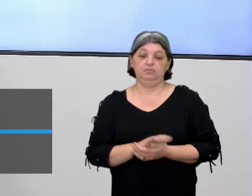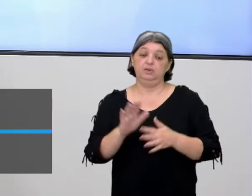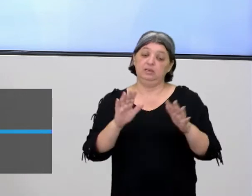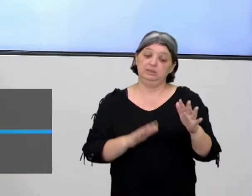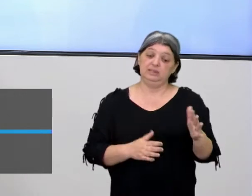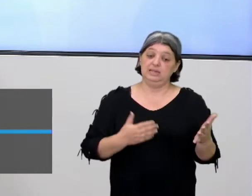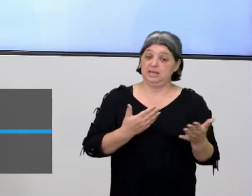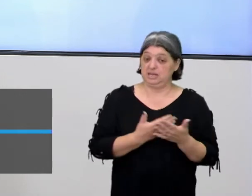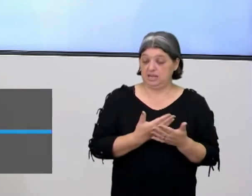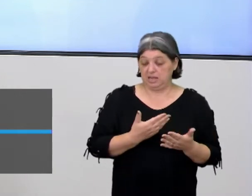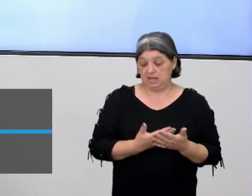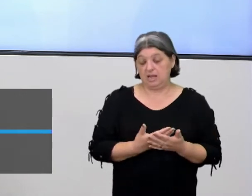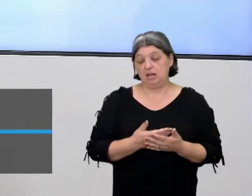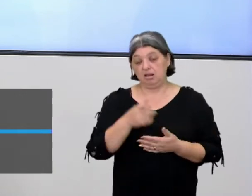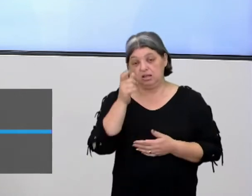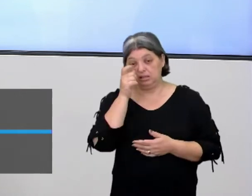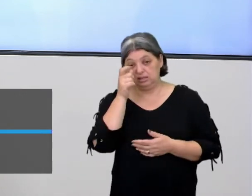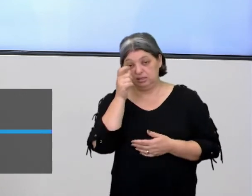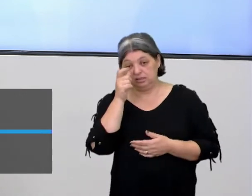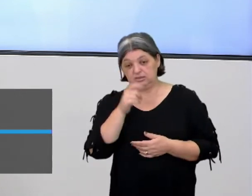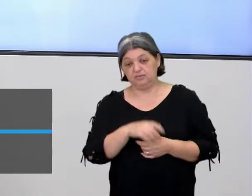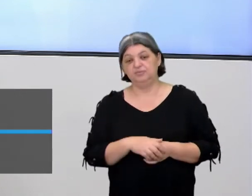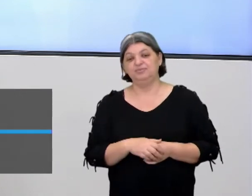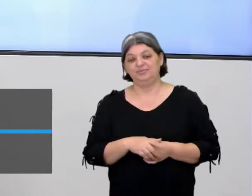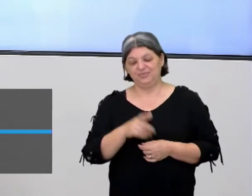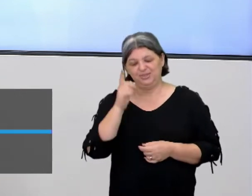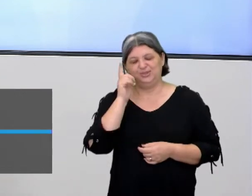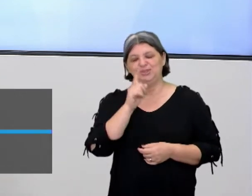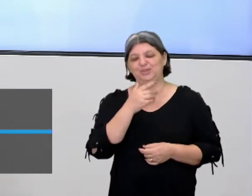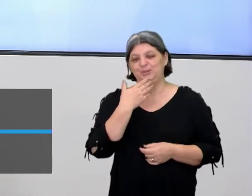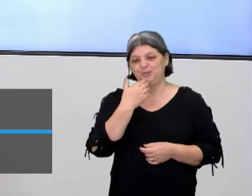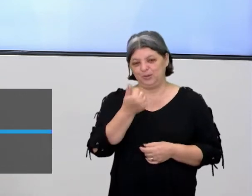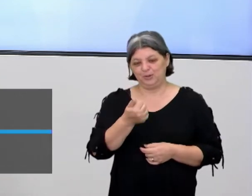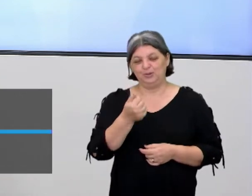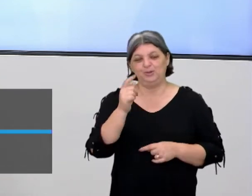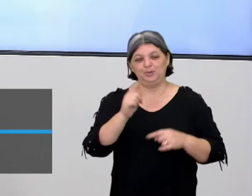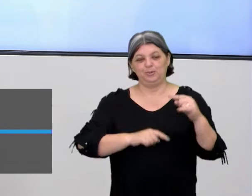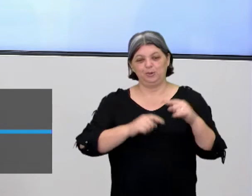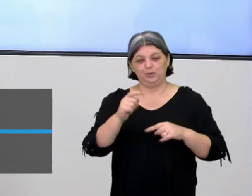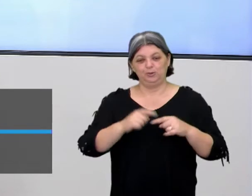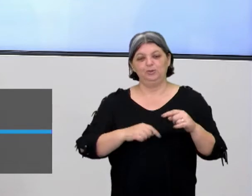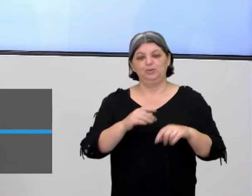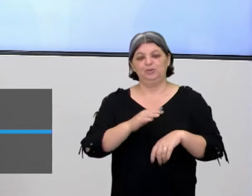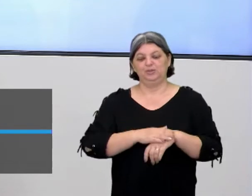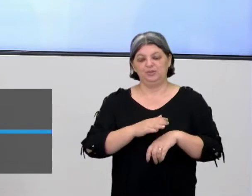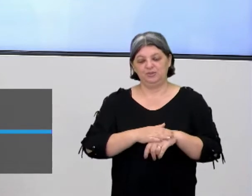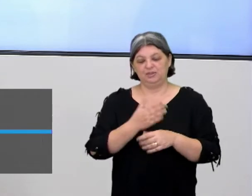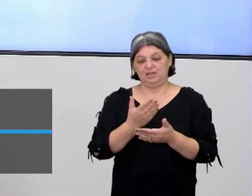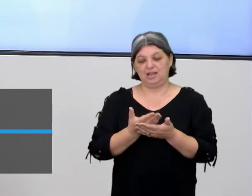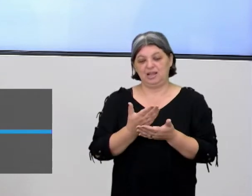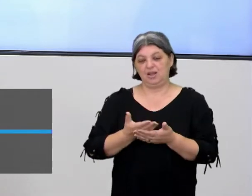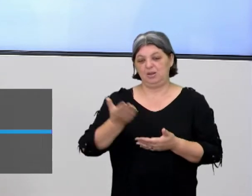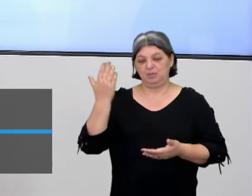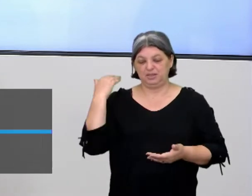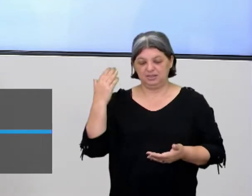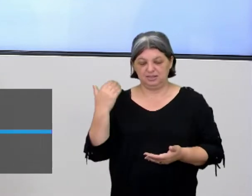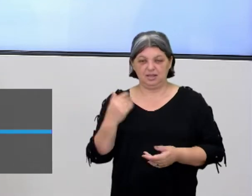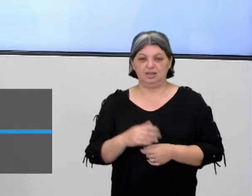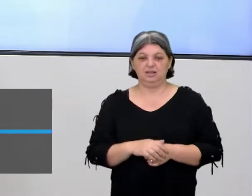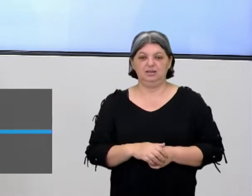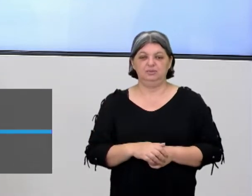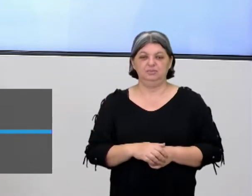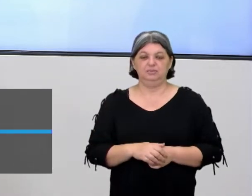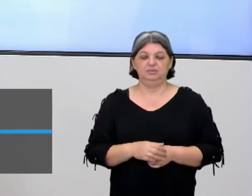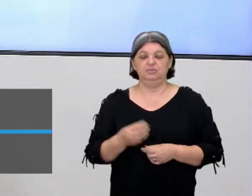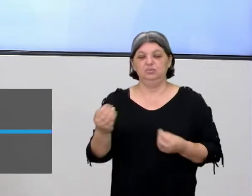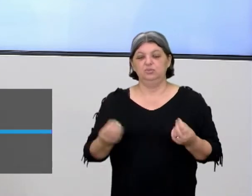bastante interessante, conseguiu melhorar aquilo lá, o produto que você fez, aquela aula que você produziu,